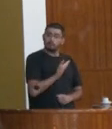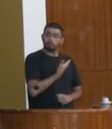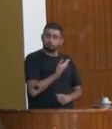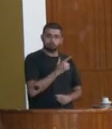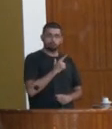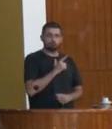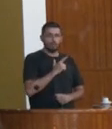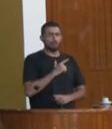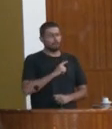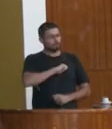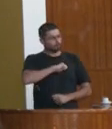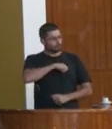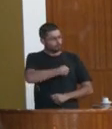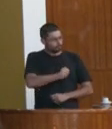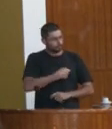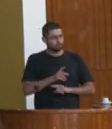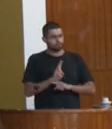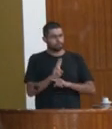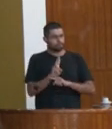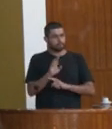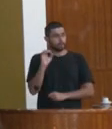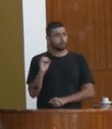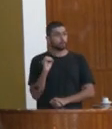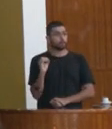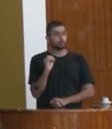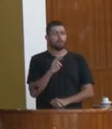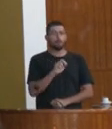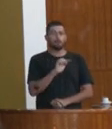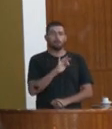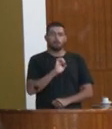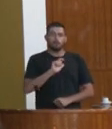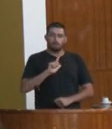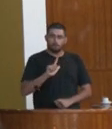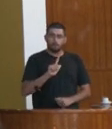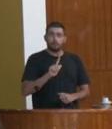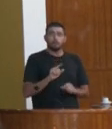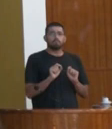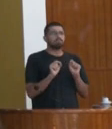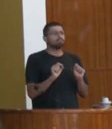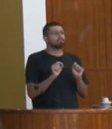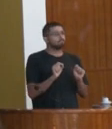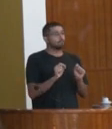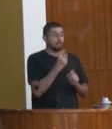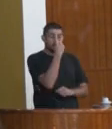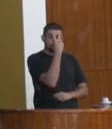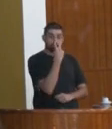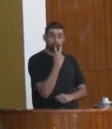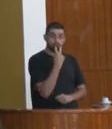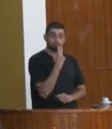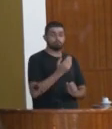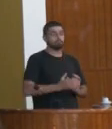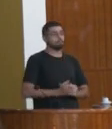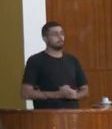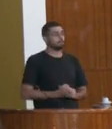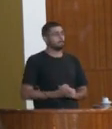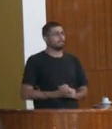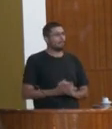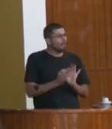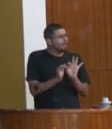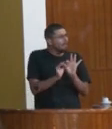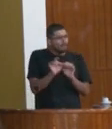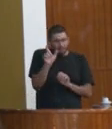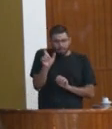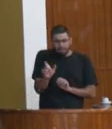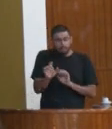ele é auditor fiscal do trabalho lá no Rio Grande do Sul, Rafael Giger, que ele é cego. Ele é excelente.